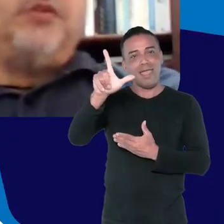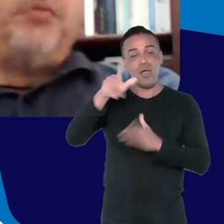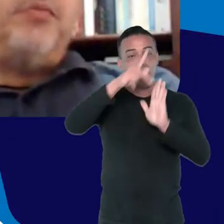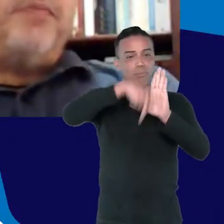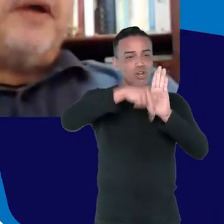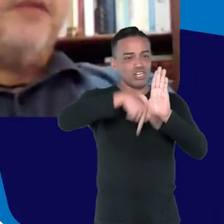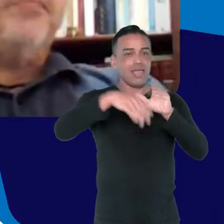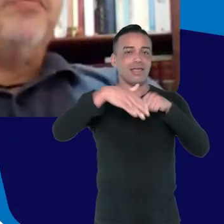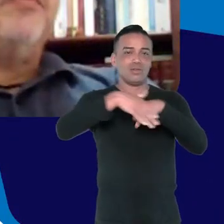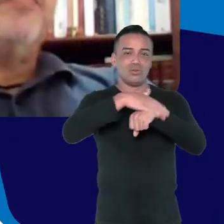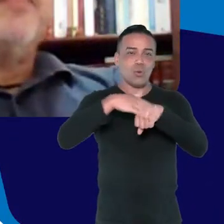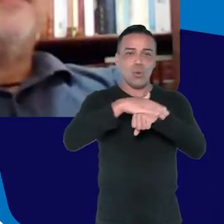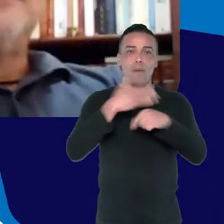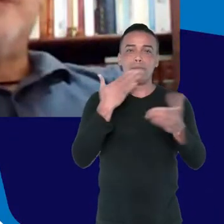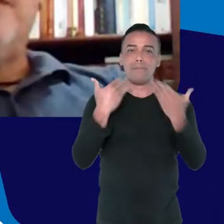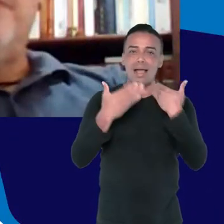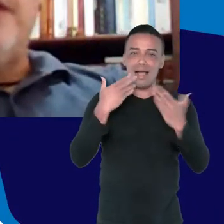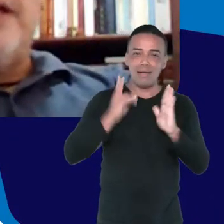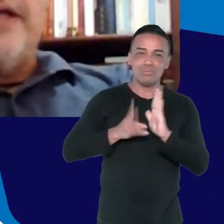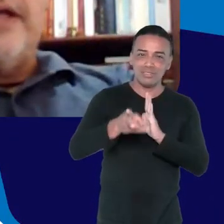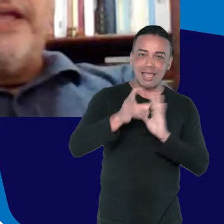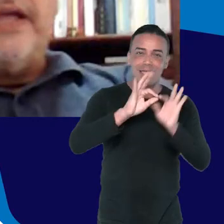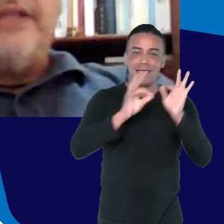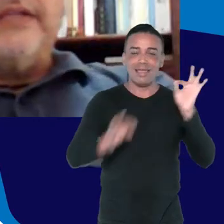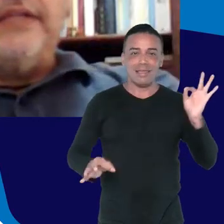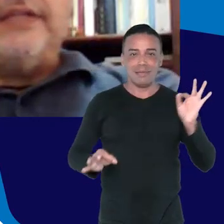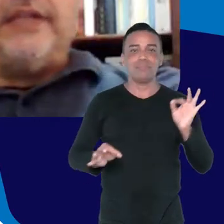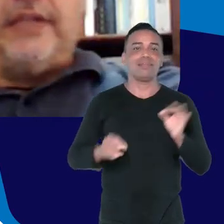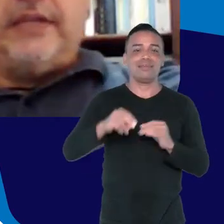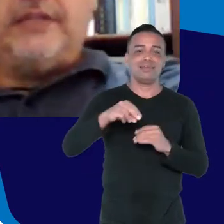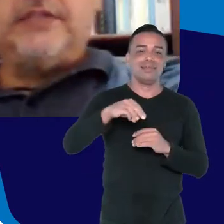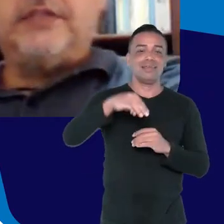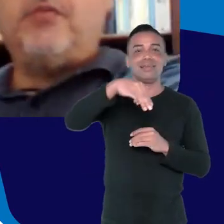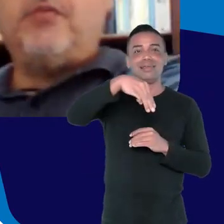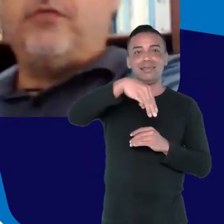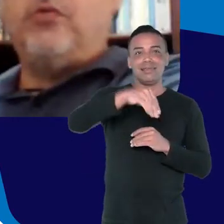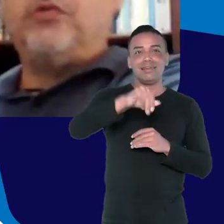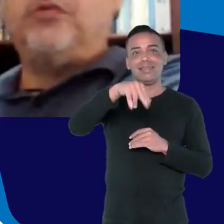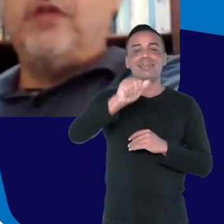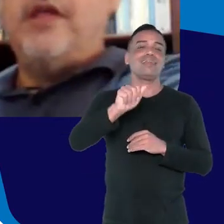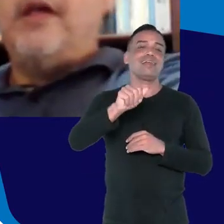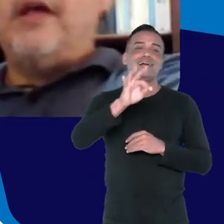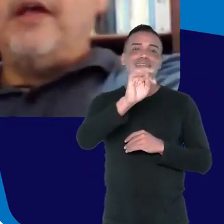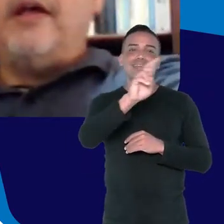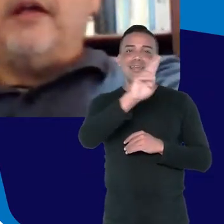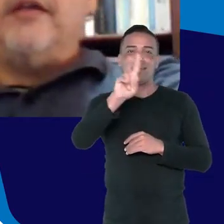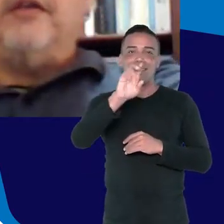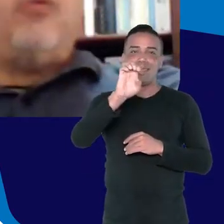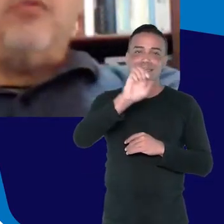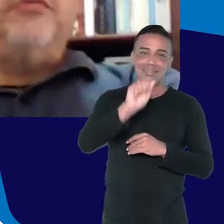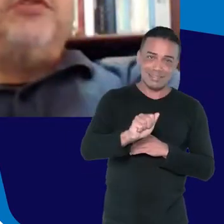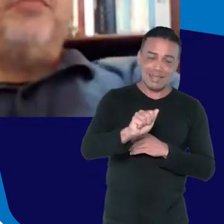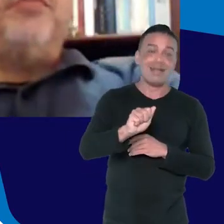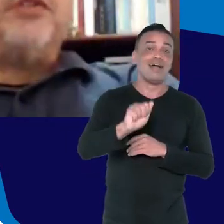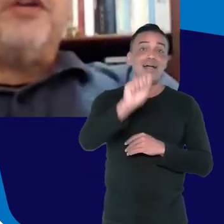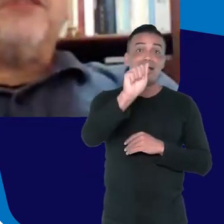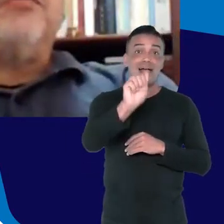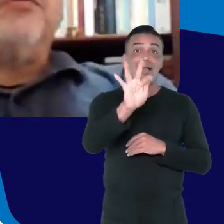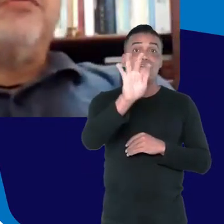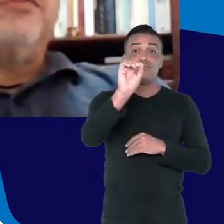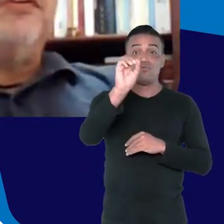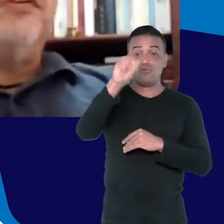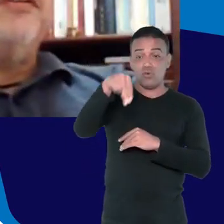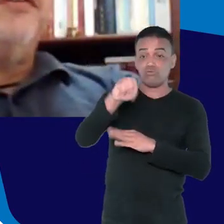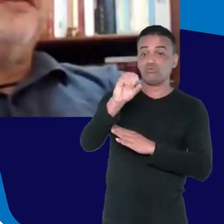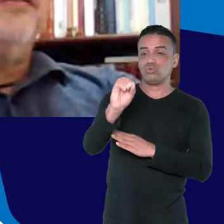do Sempre o Papo, sabe? A Nina, a Tereza, o Afonso. E como diz o